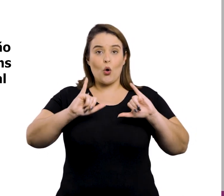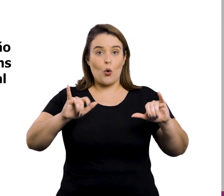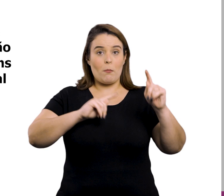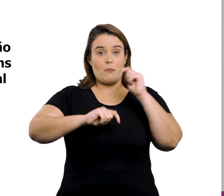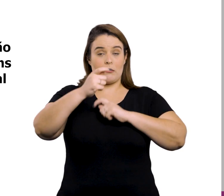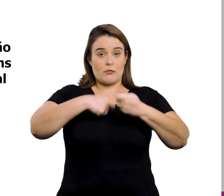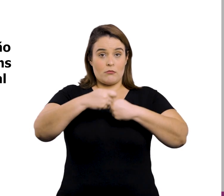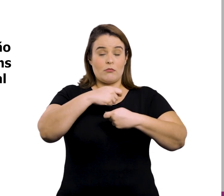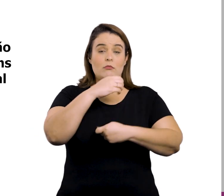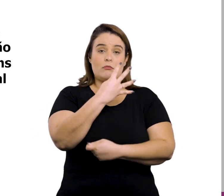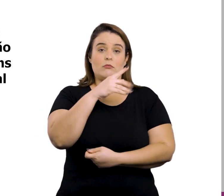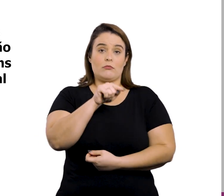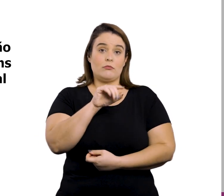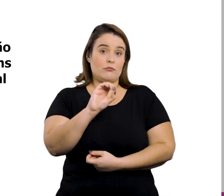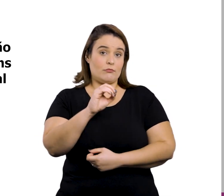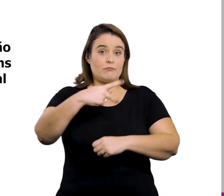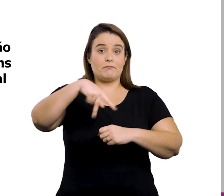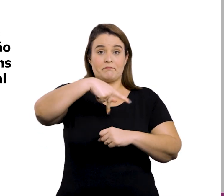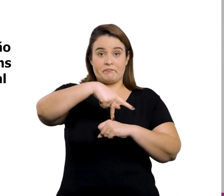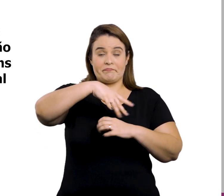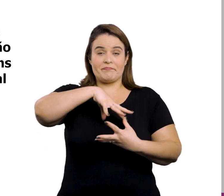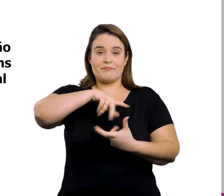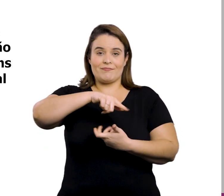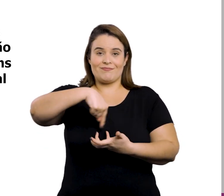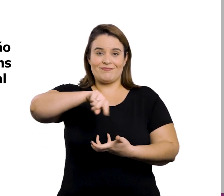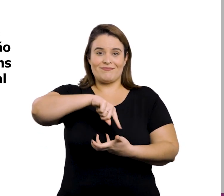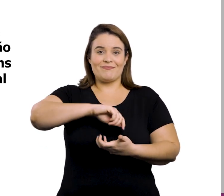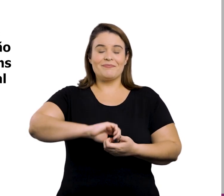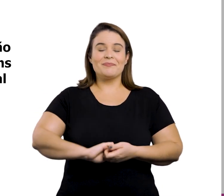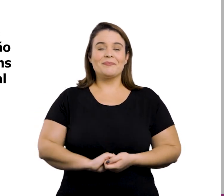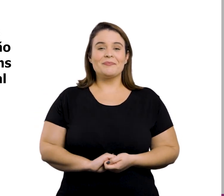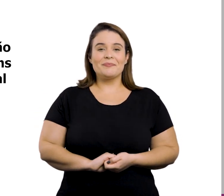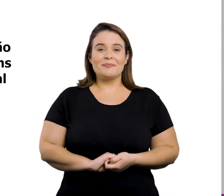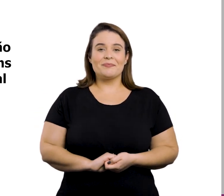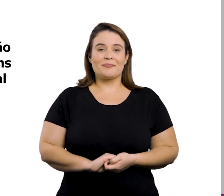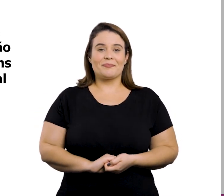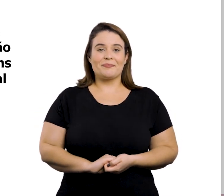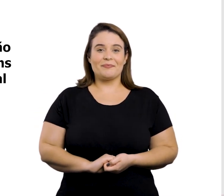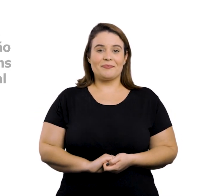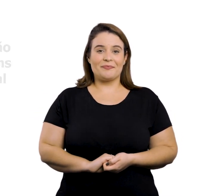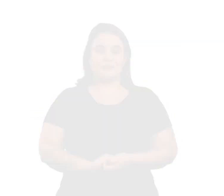Creative Commons, atribuição não comercial 4.0 internacional.